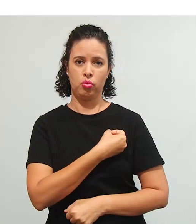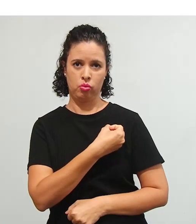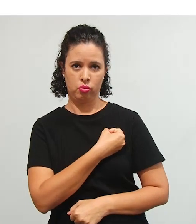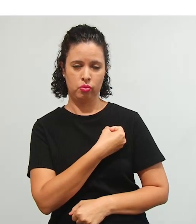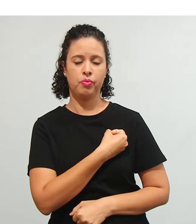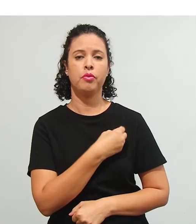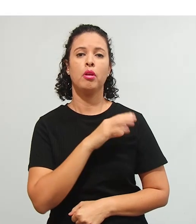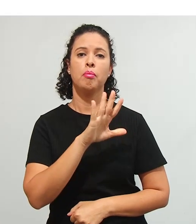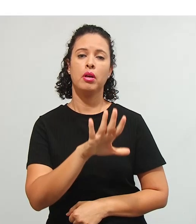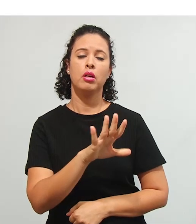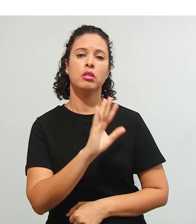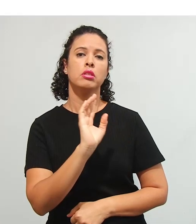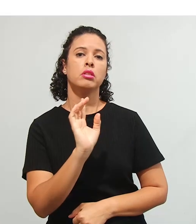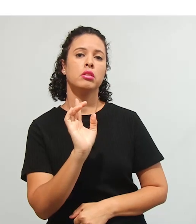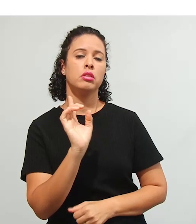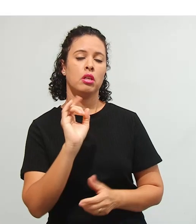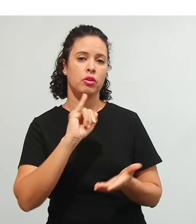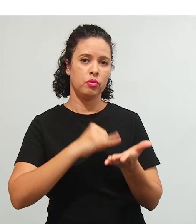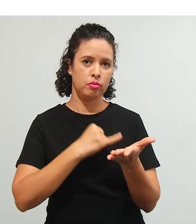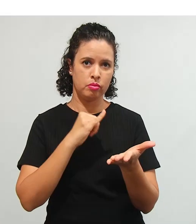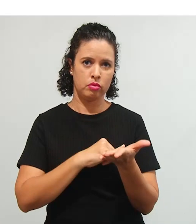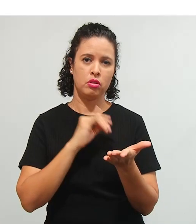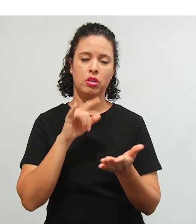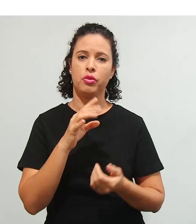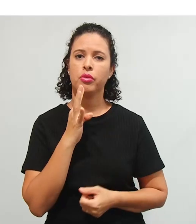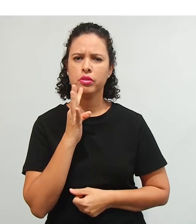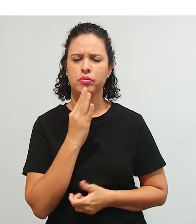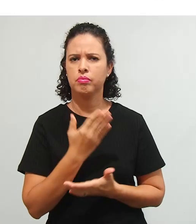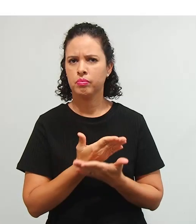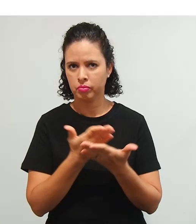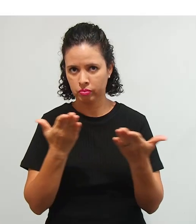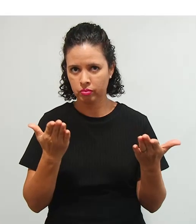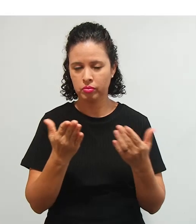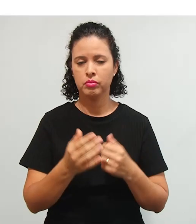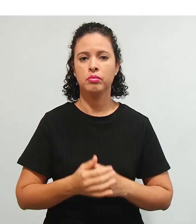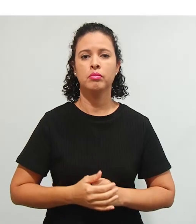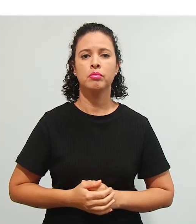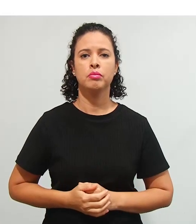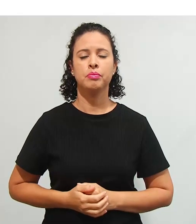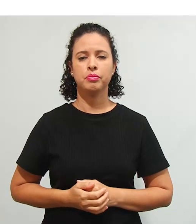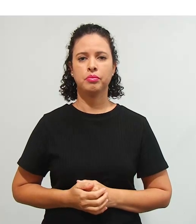um imposto que é muito conhecido de vocês.